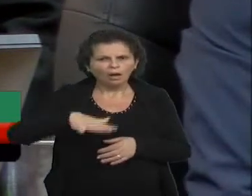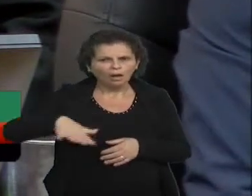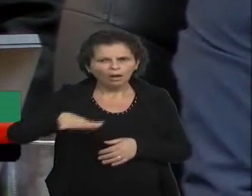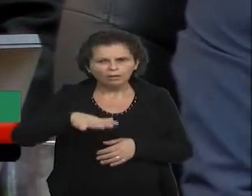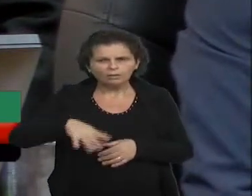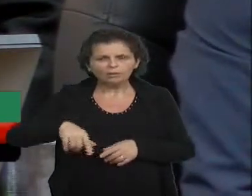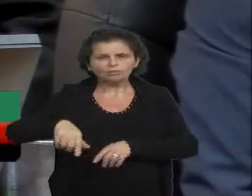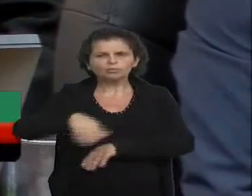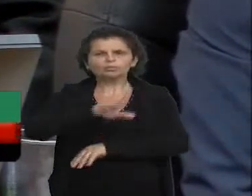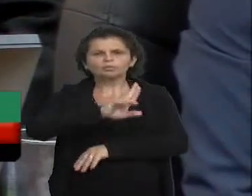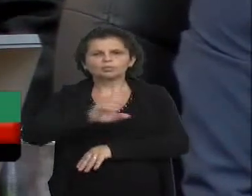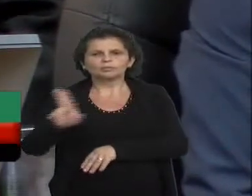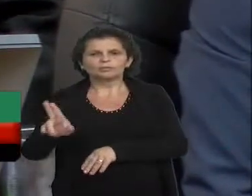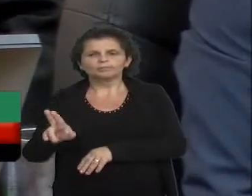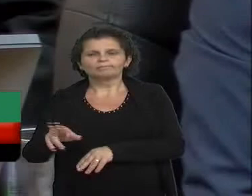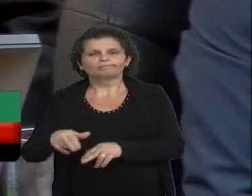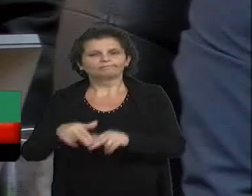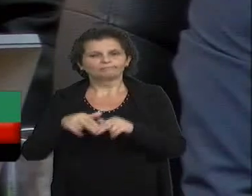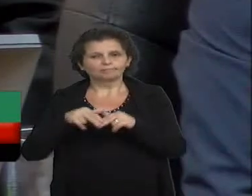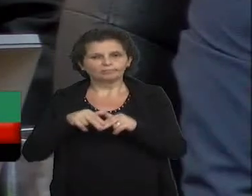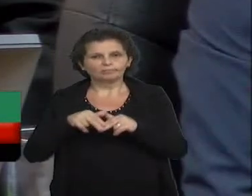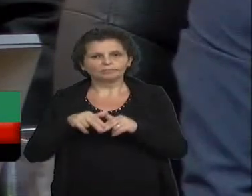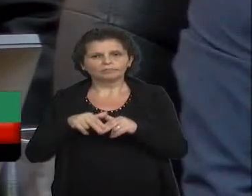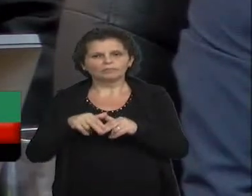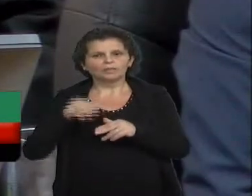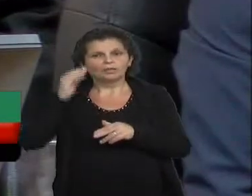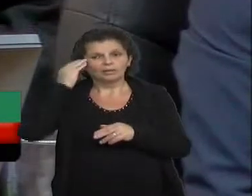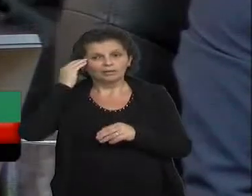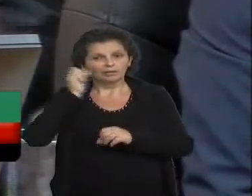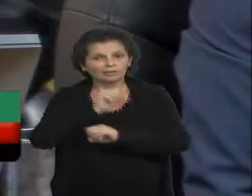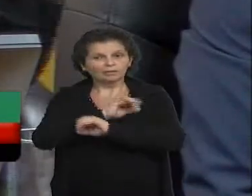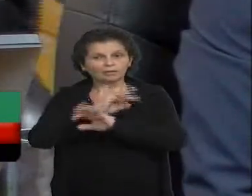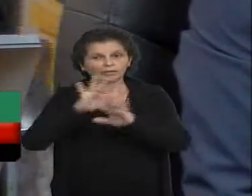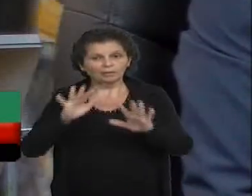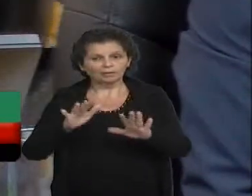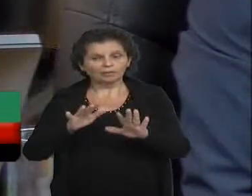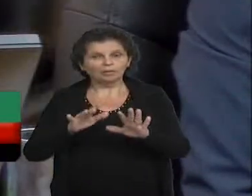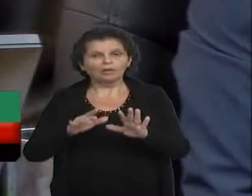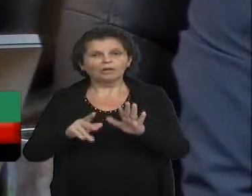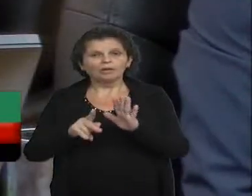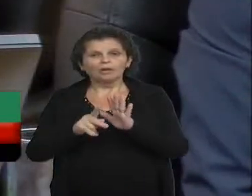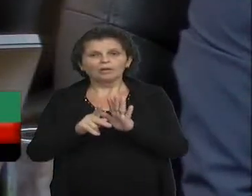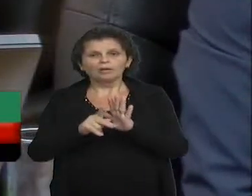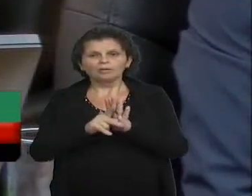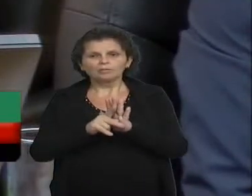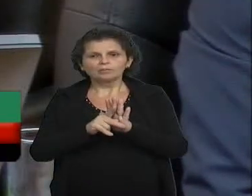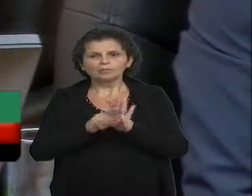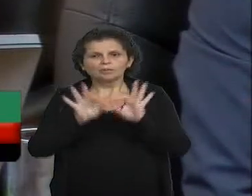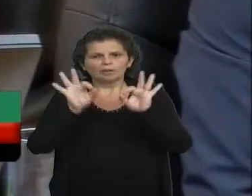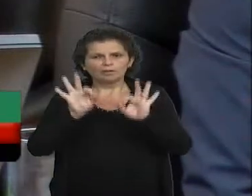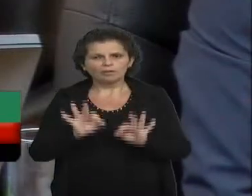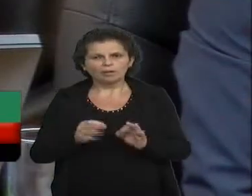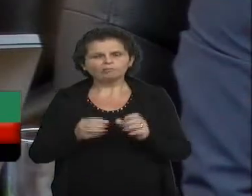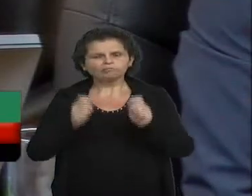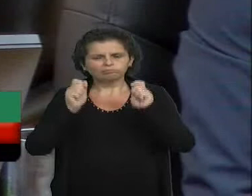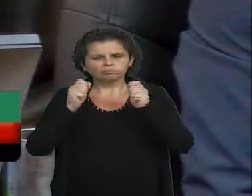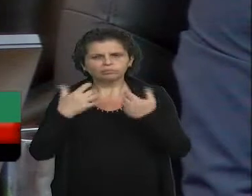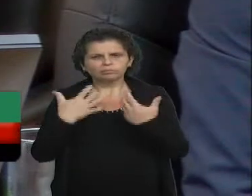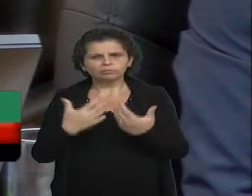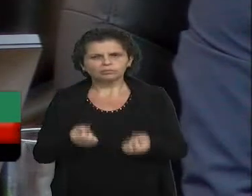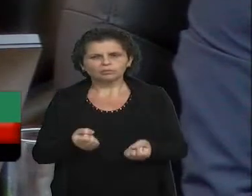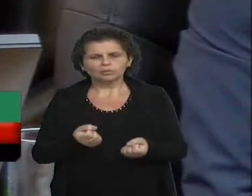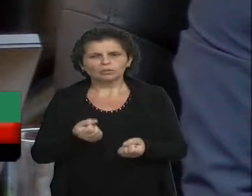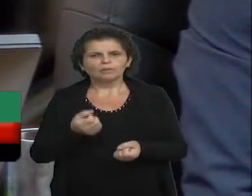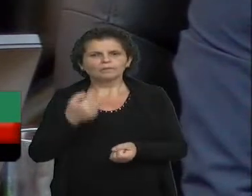a denominação. Portanto, nós estamos entendendo que o projeto está correto, cabe aos